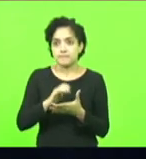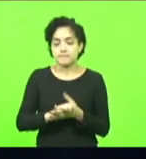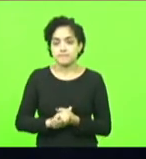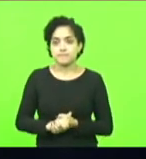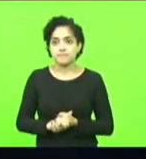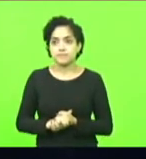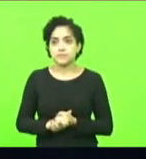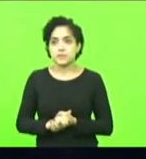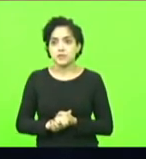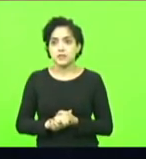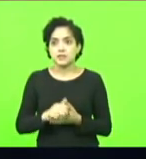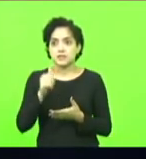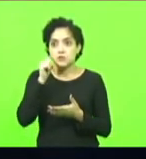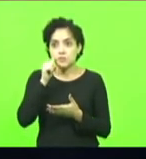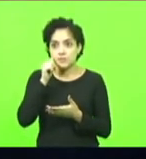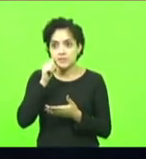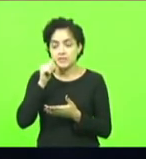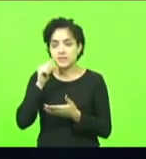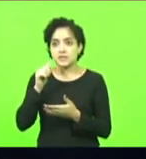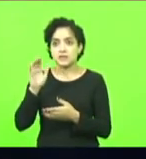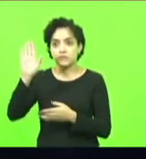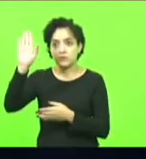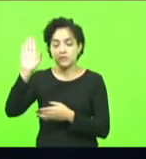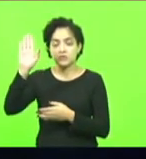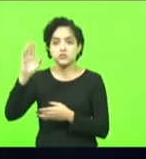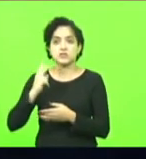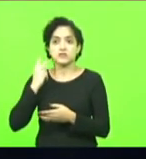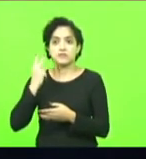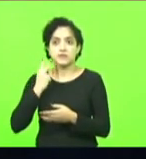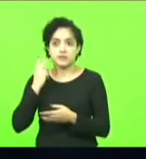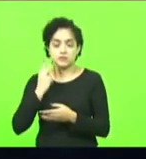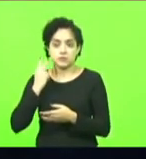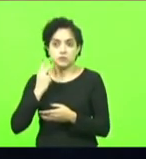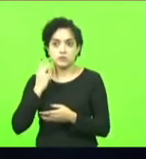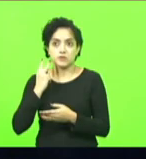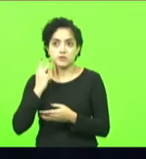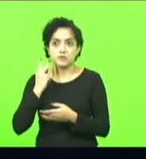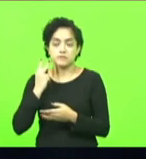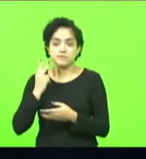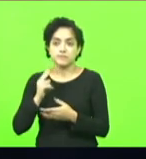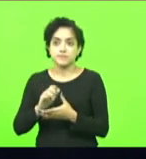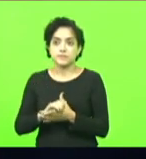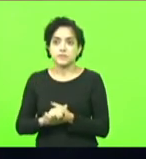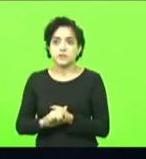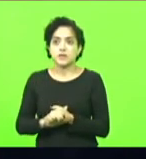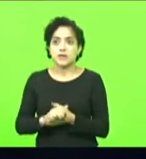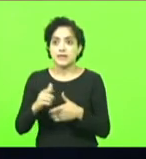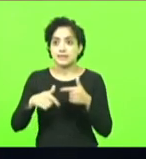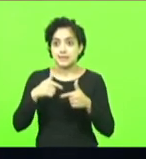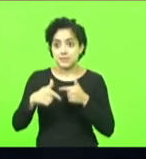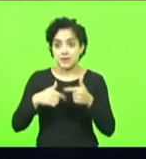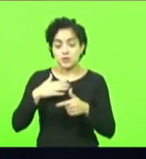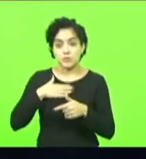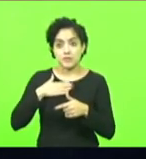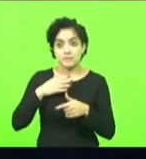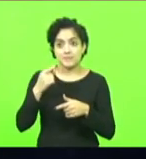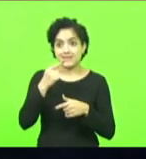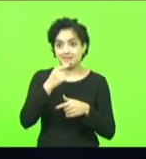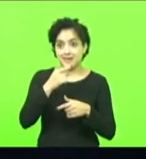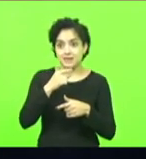tem uma menina que saiu candidata a vereadora, deputado Sérgio Mota. Ela trabalhou para mim no DCE da